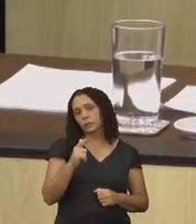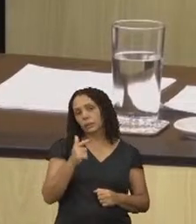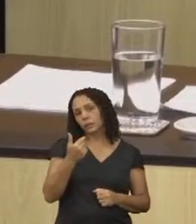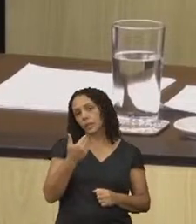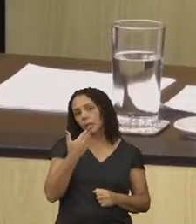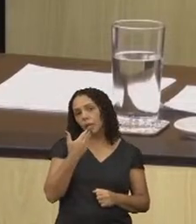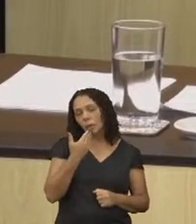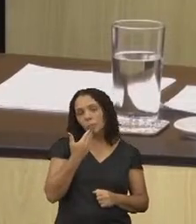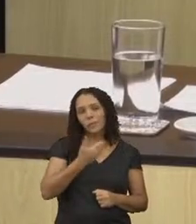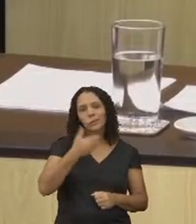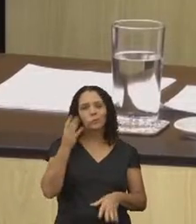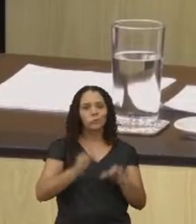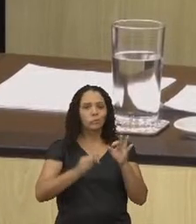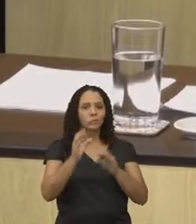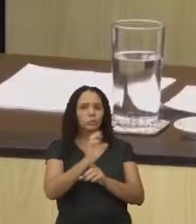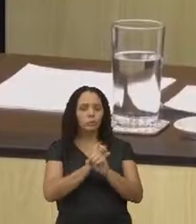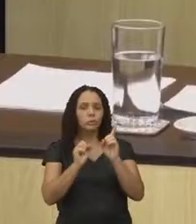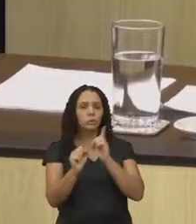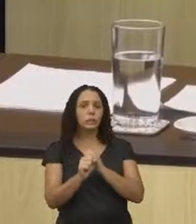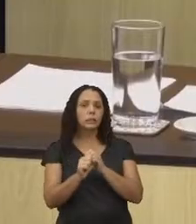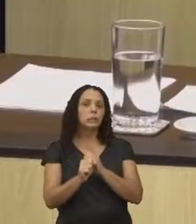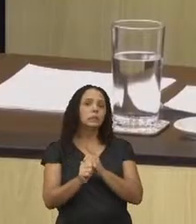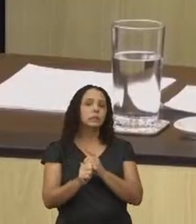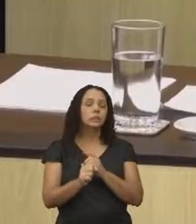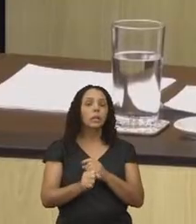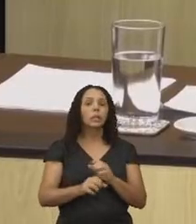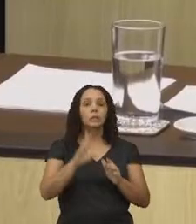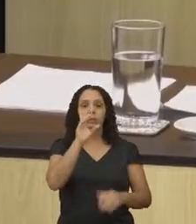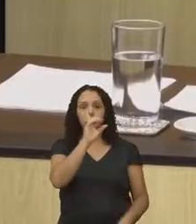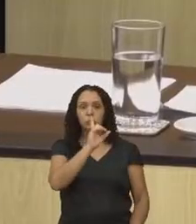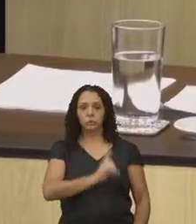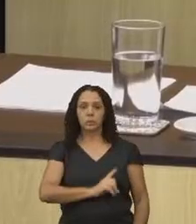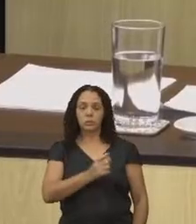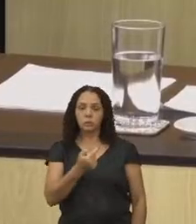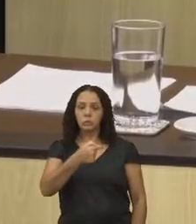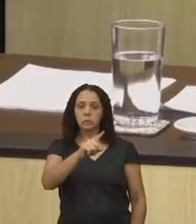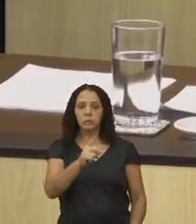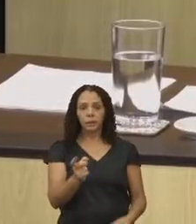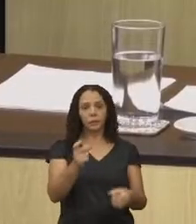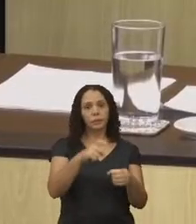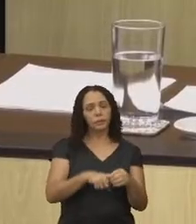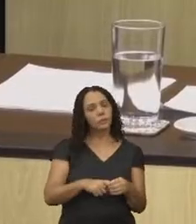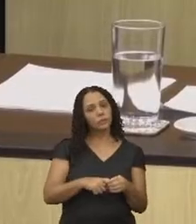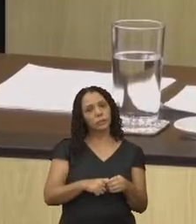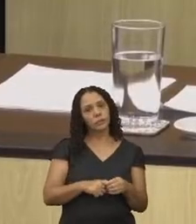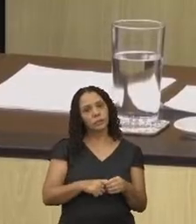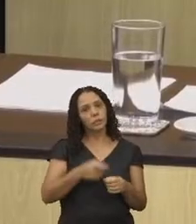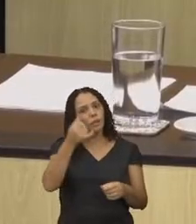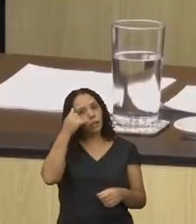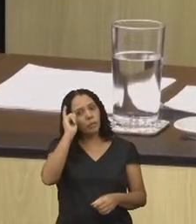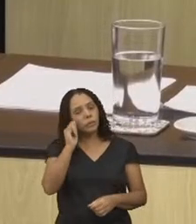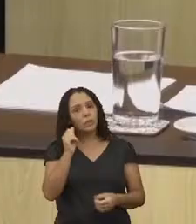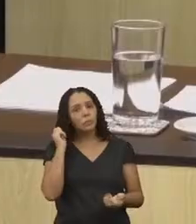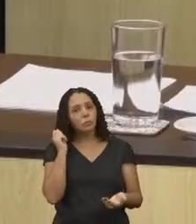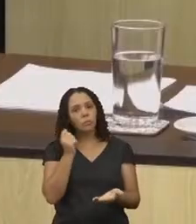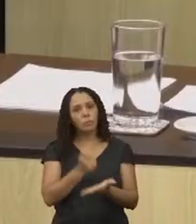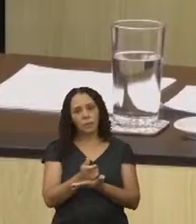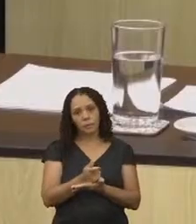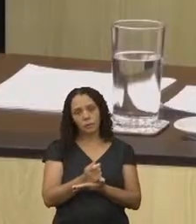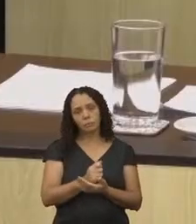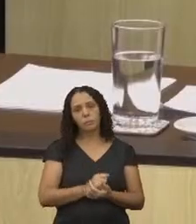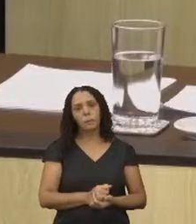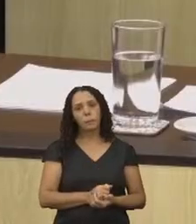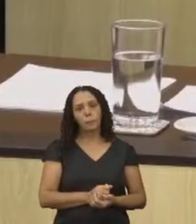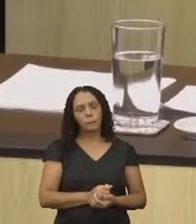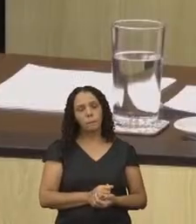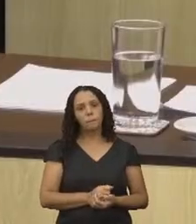e alívio financeiro aos munícipes, resguardando o direito de ir e vir sem que os moradores sejam onerados por um